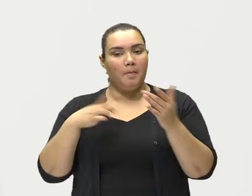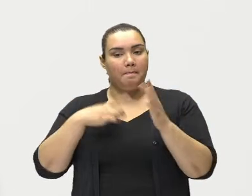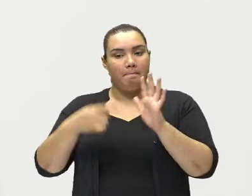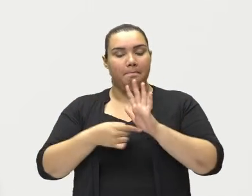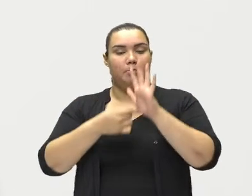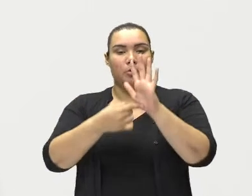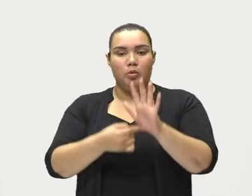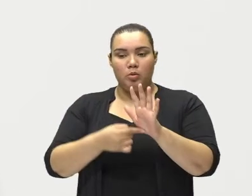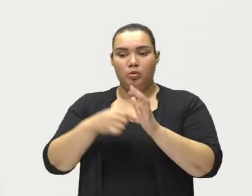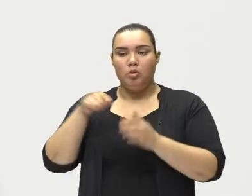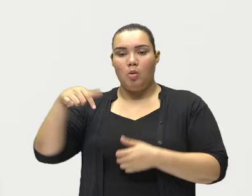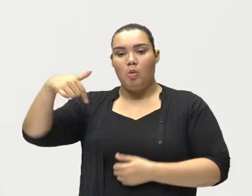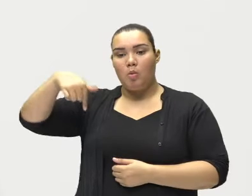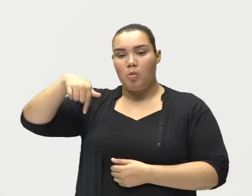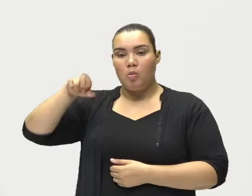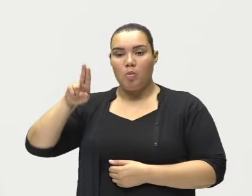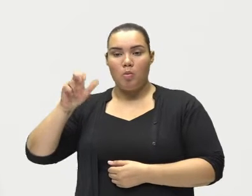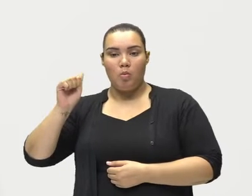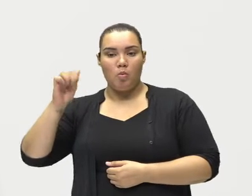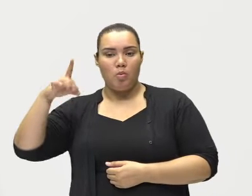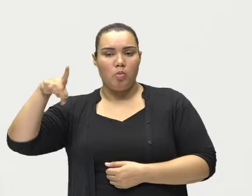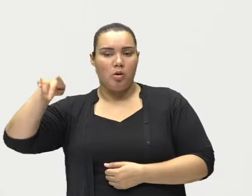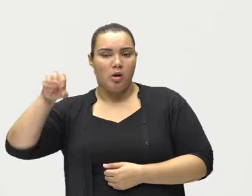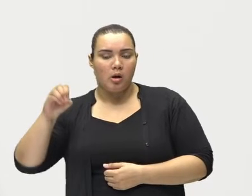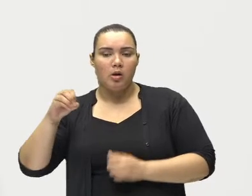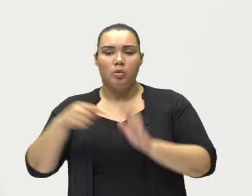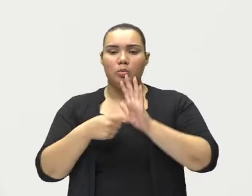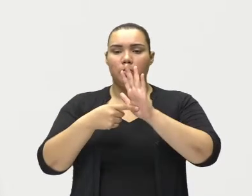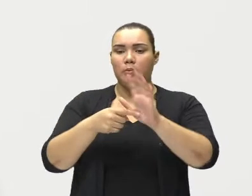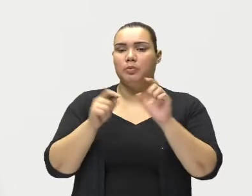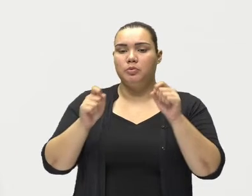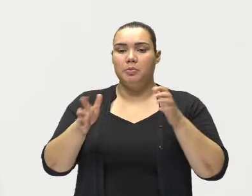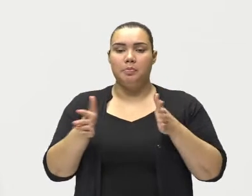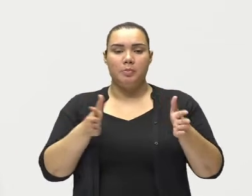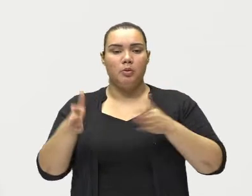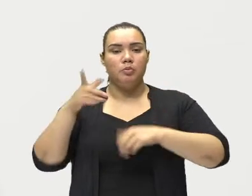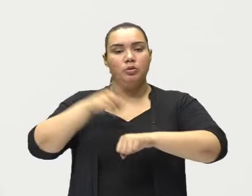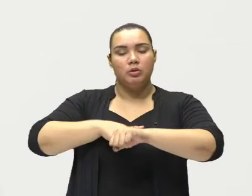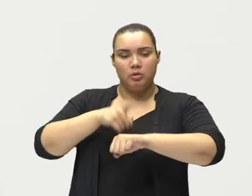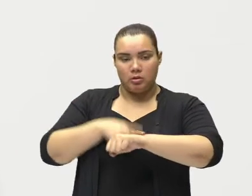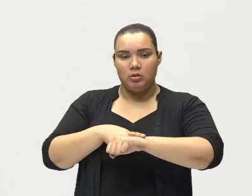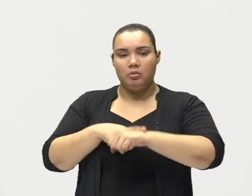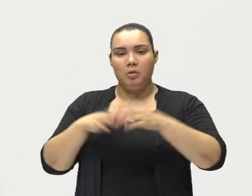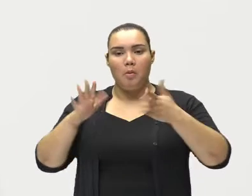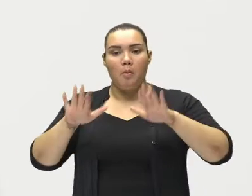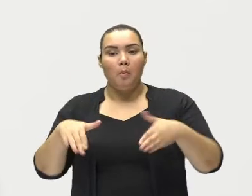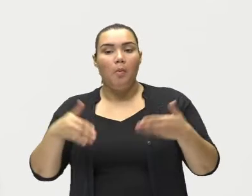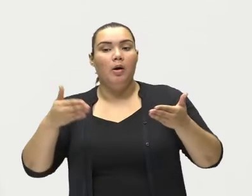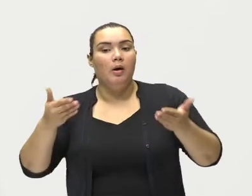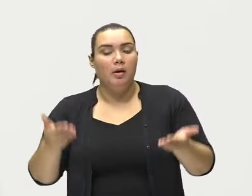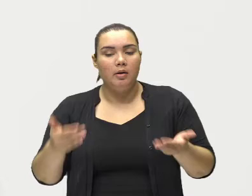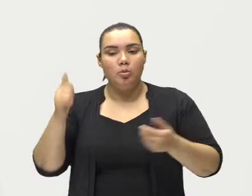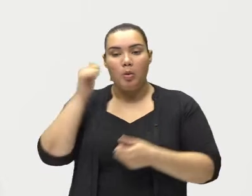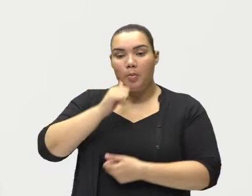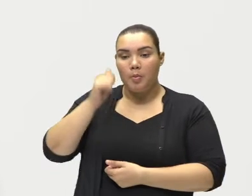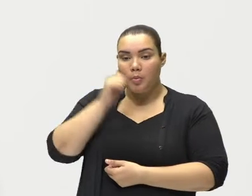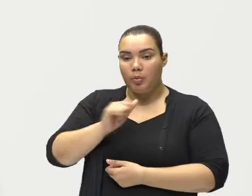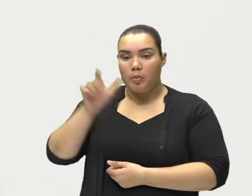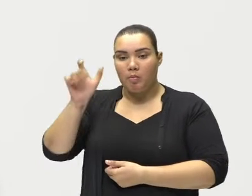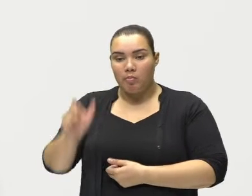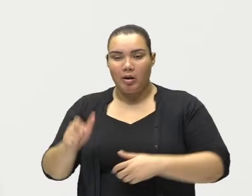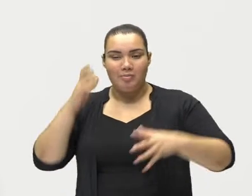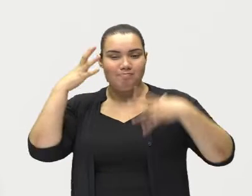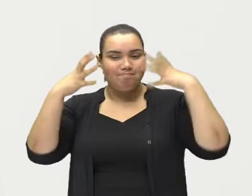quê? Tempo. Você já sabe que é tempo aí, né? Porque quando eu falo assim, quando Ismália enlouqueceu, naquele momento,